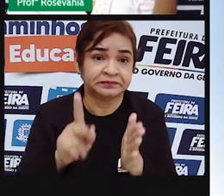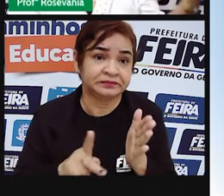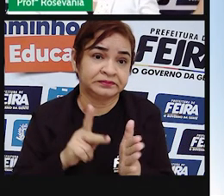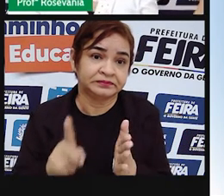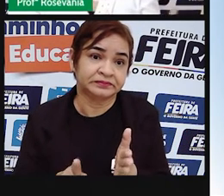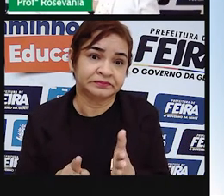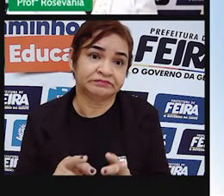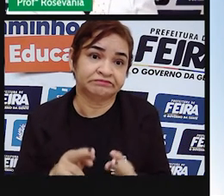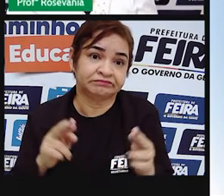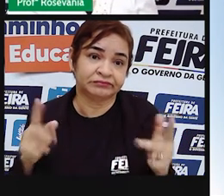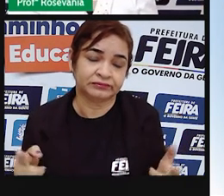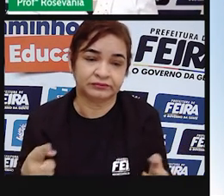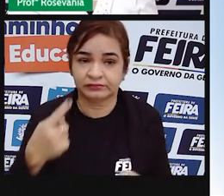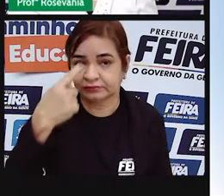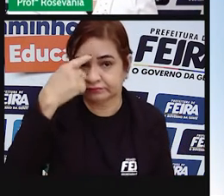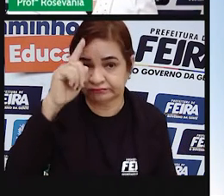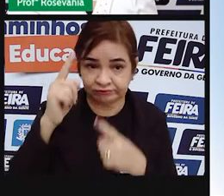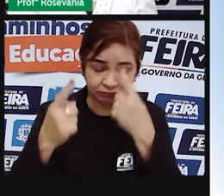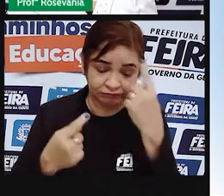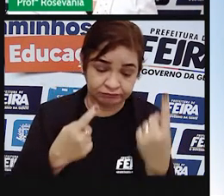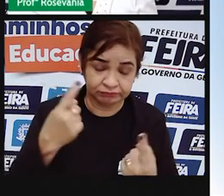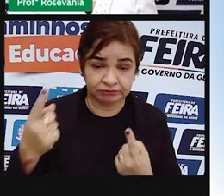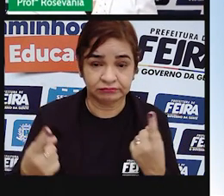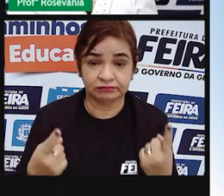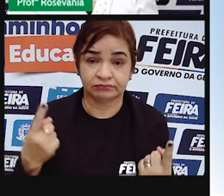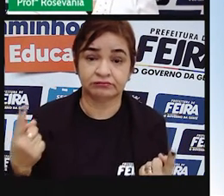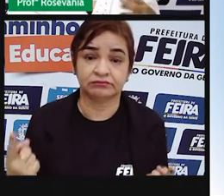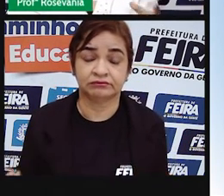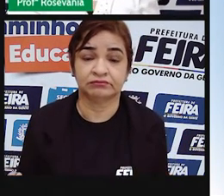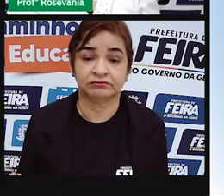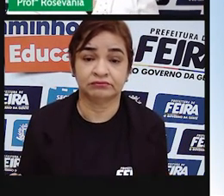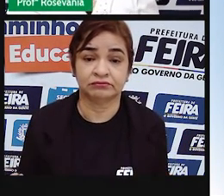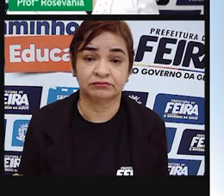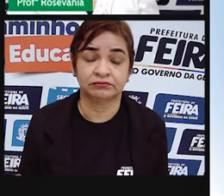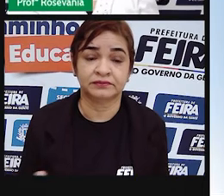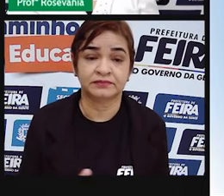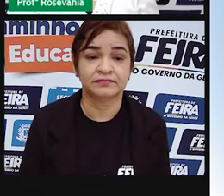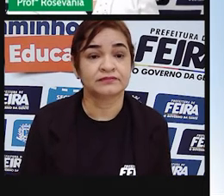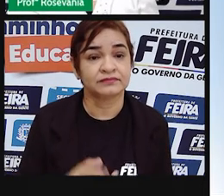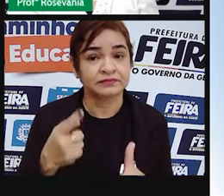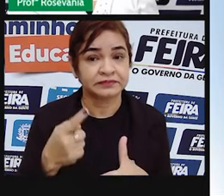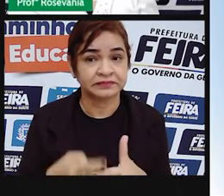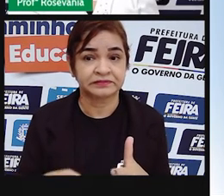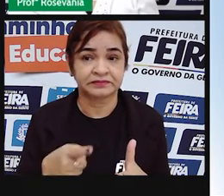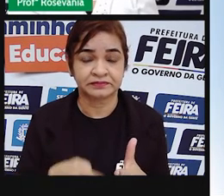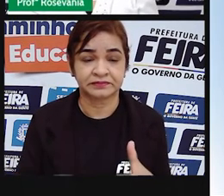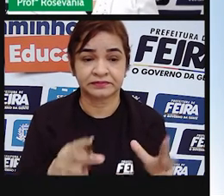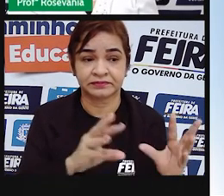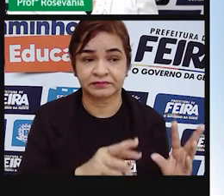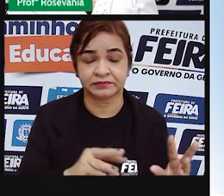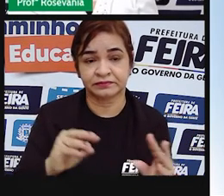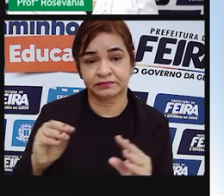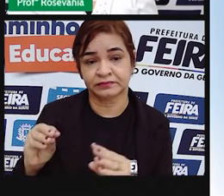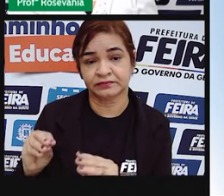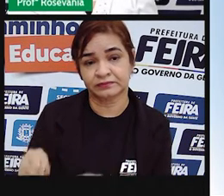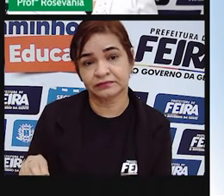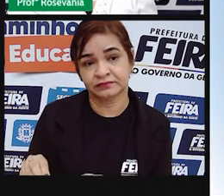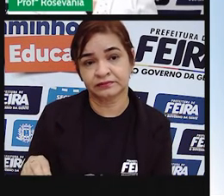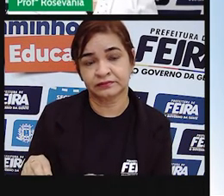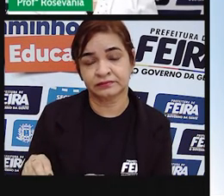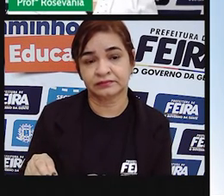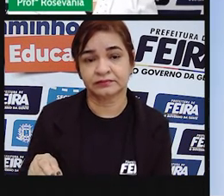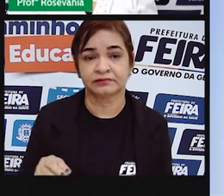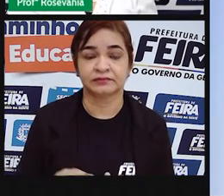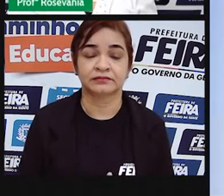a gente pode até mais discutir isso depois mas de qualquer forma esse sal Essas são as duas principais causas naquelas